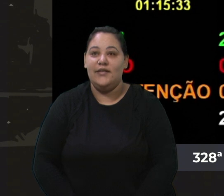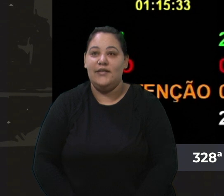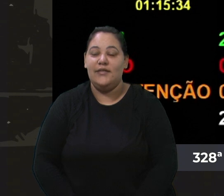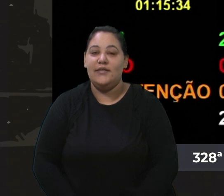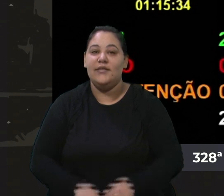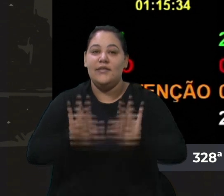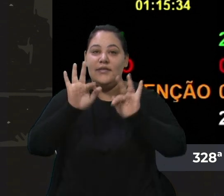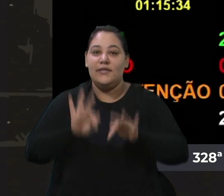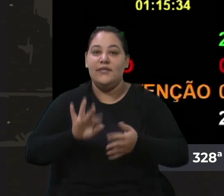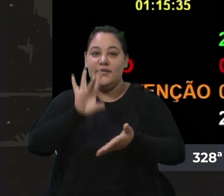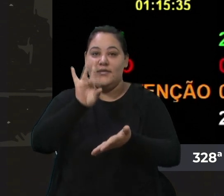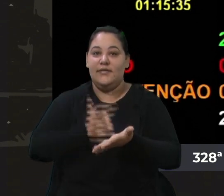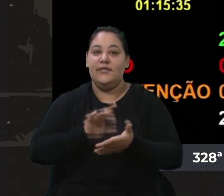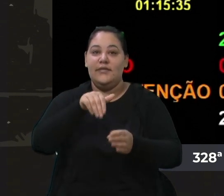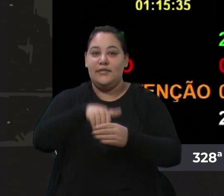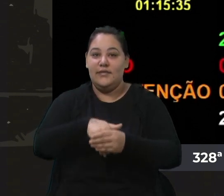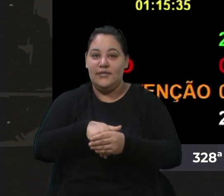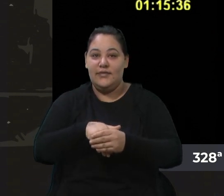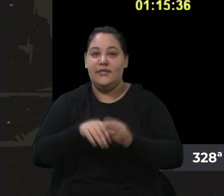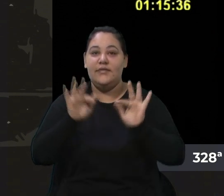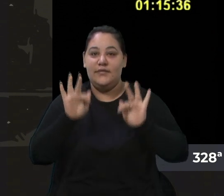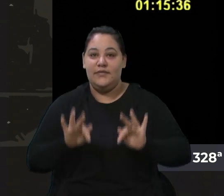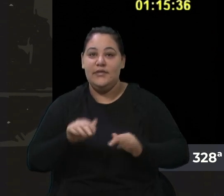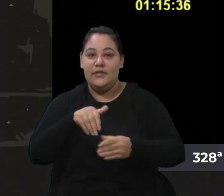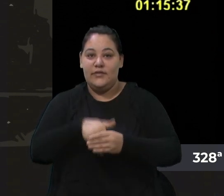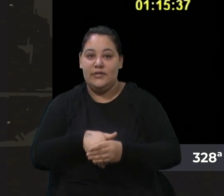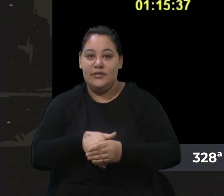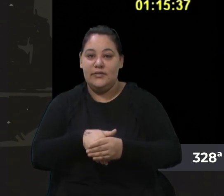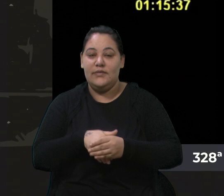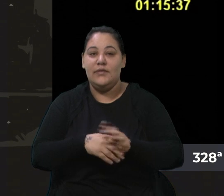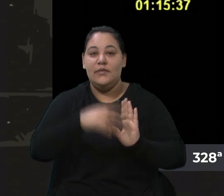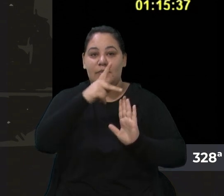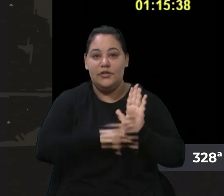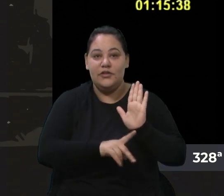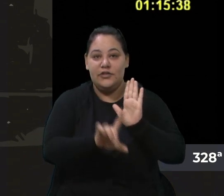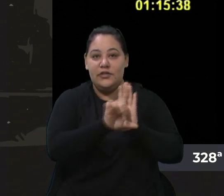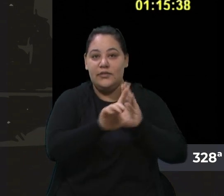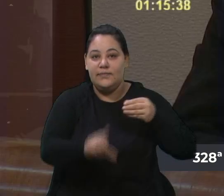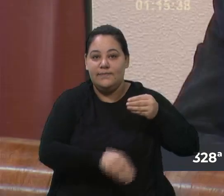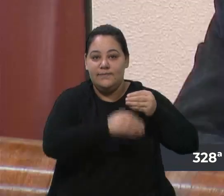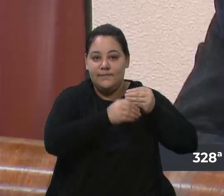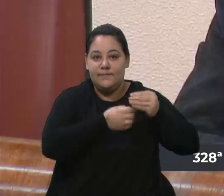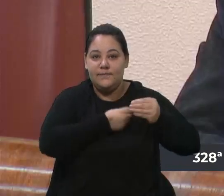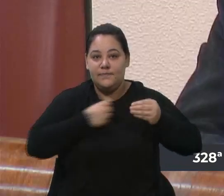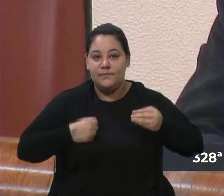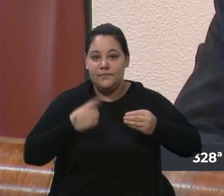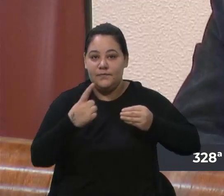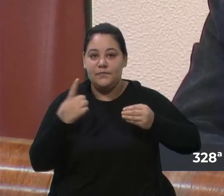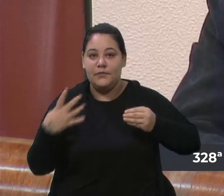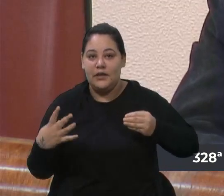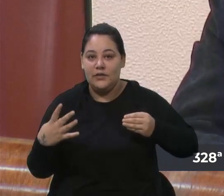Encerrado o registro dos votos, encerrada a votação. Projeto de lei complementar número